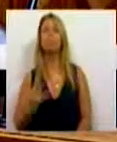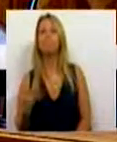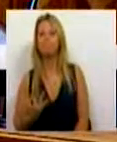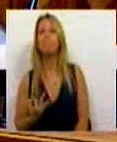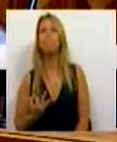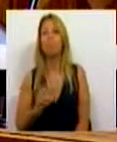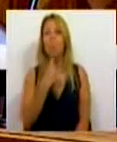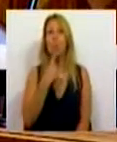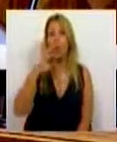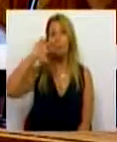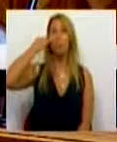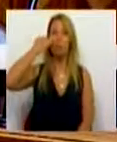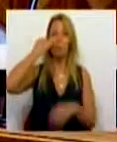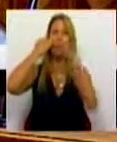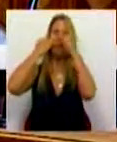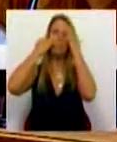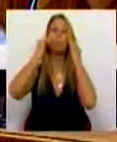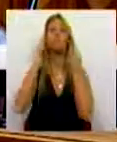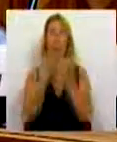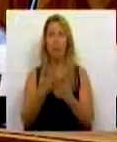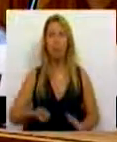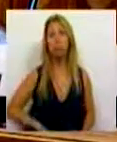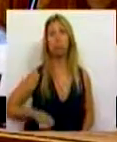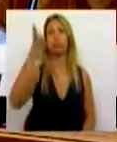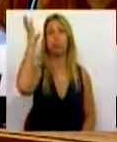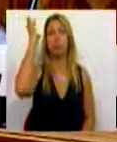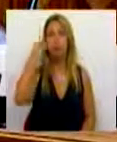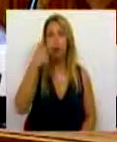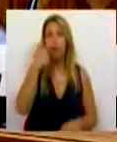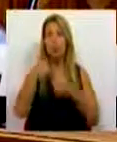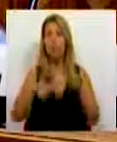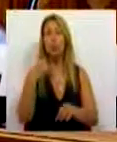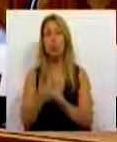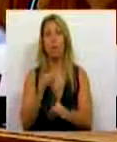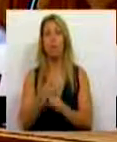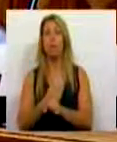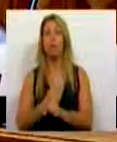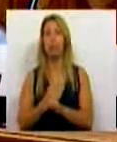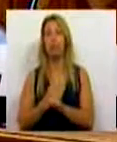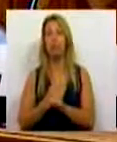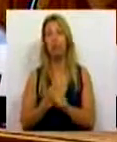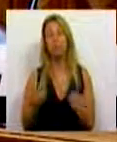enorme prejuízo que causaram a centenas de trabalhadores. E, portanto, convém aqui